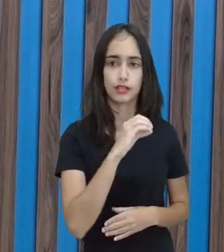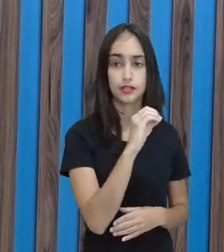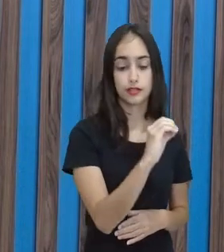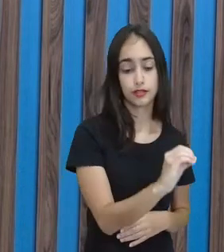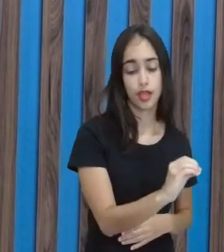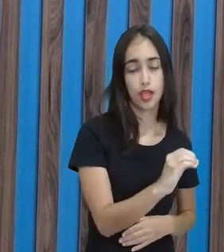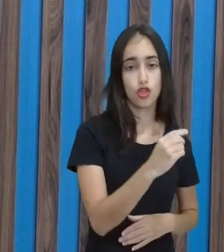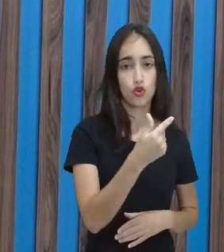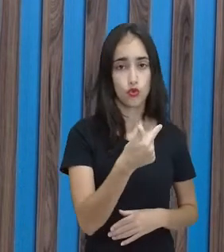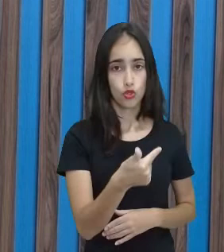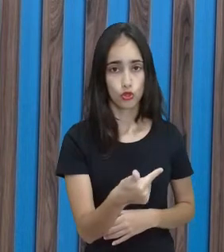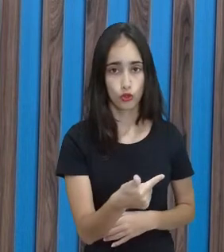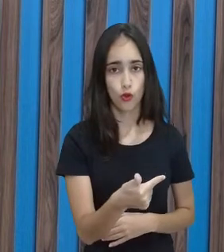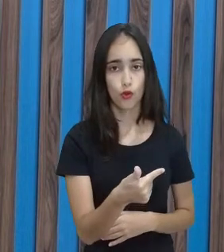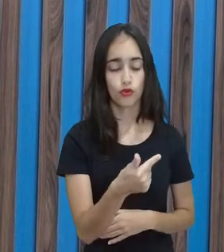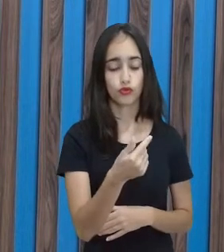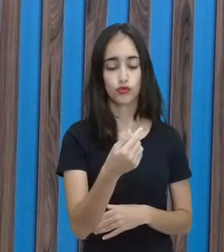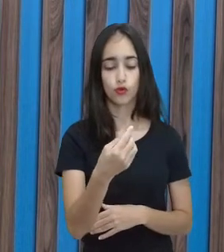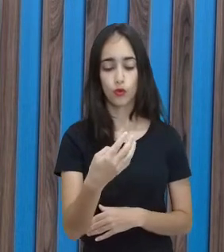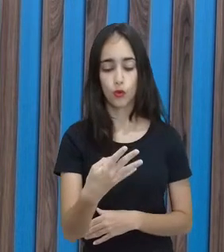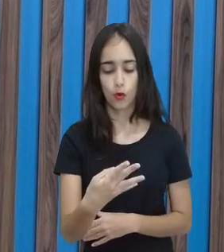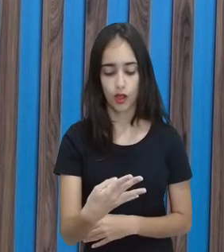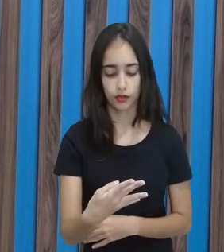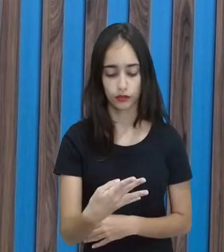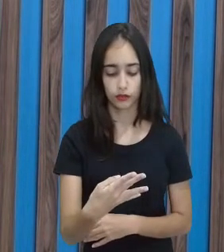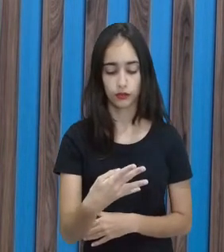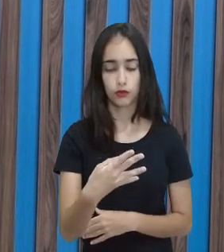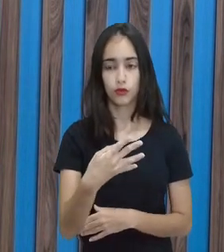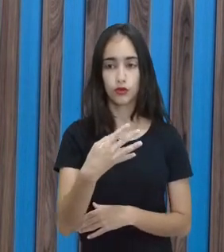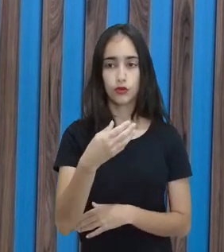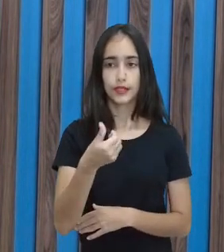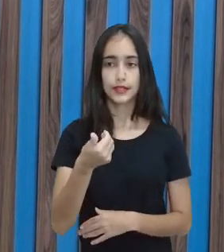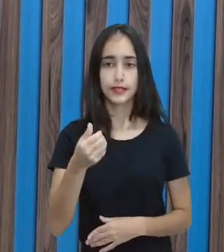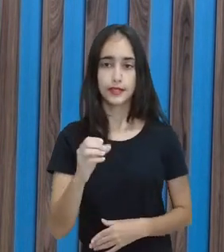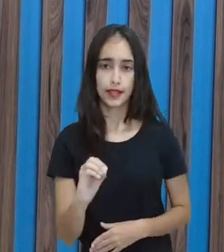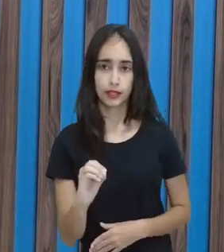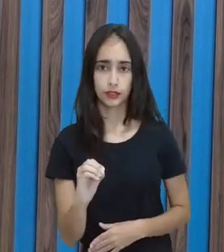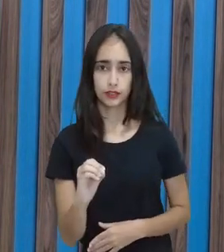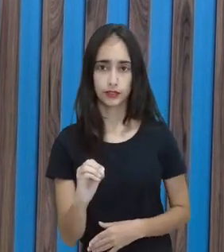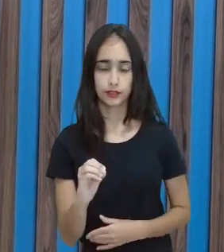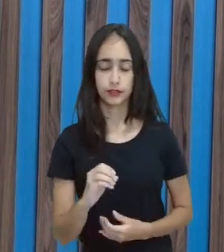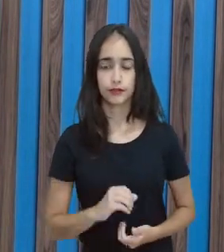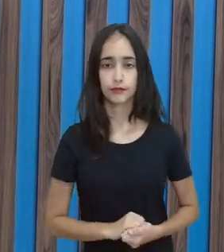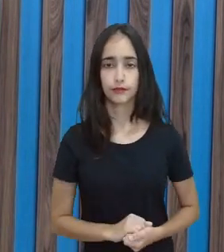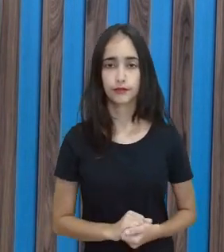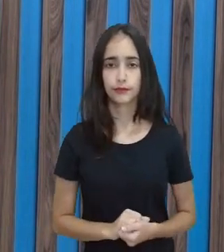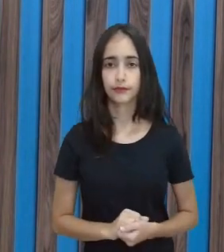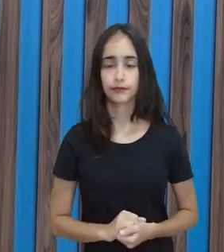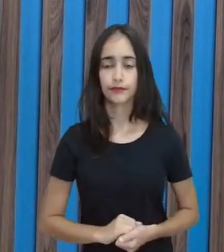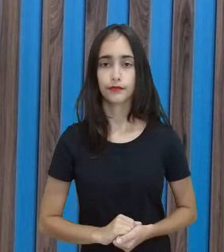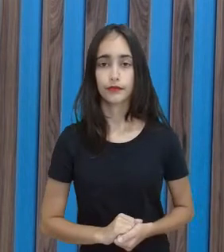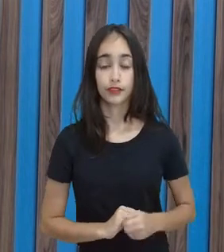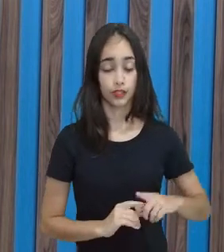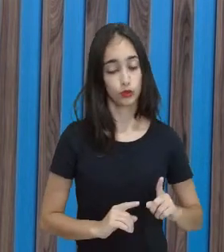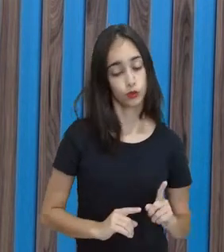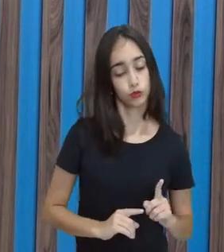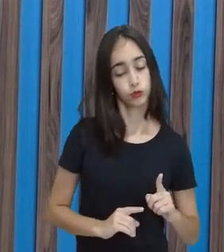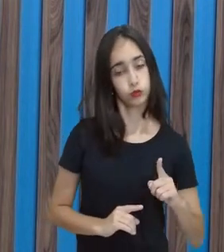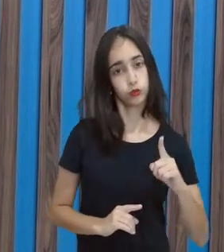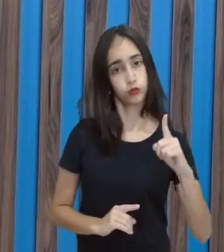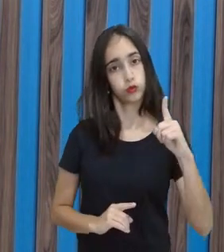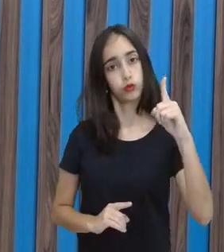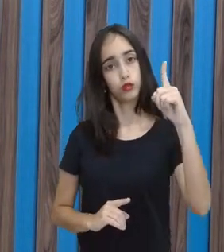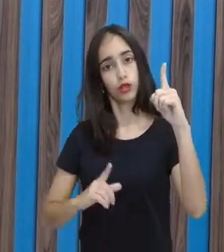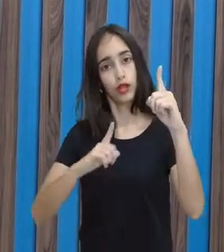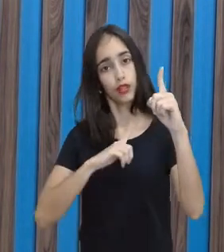né? 2, 4 e 10. E no eixo de y,